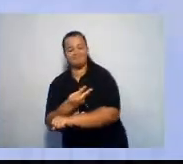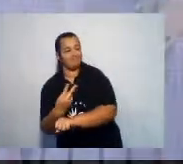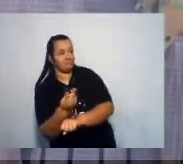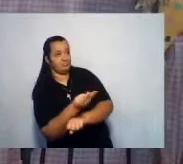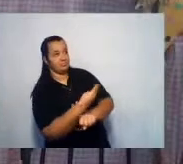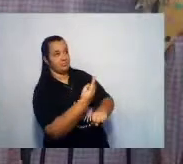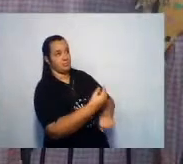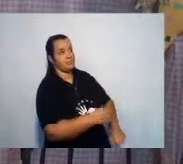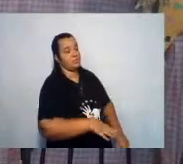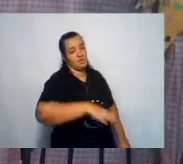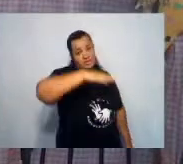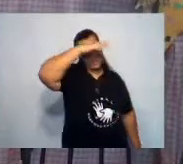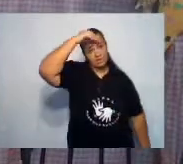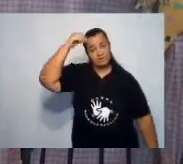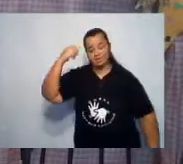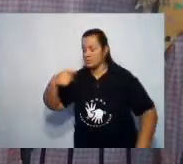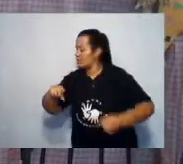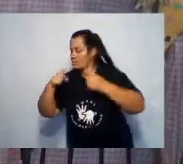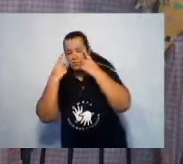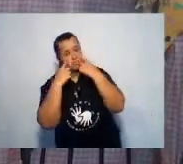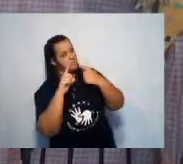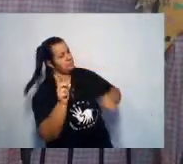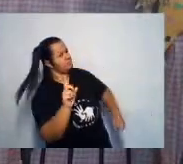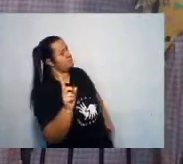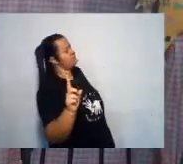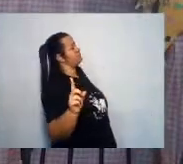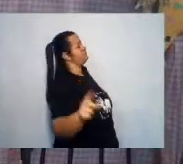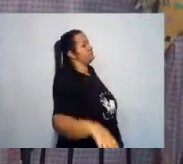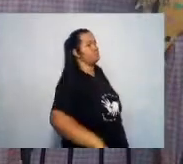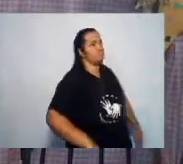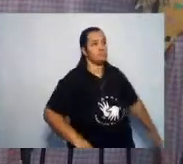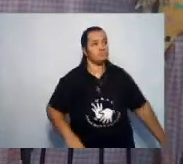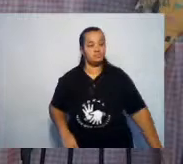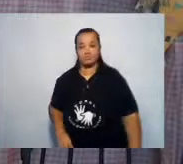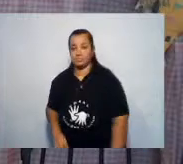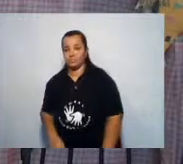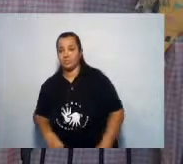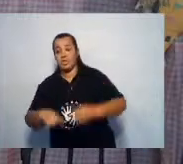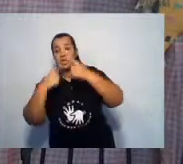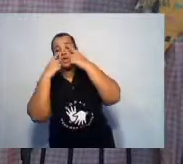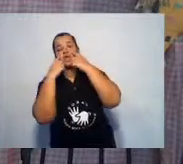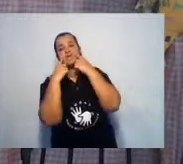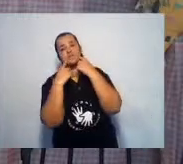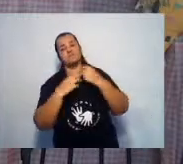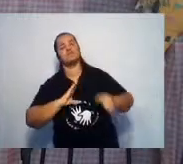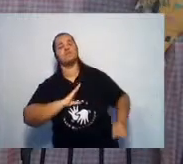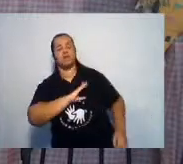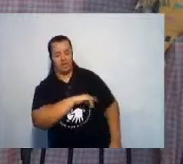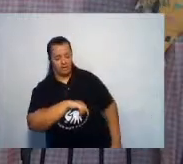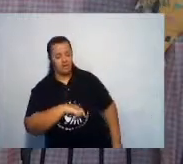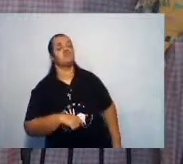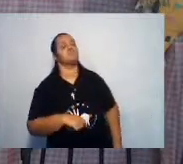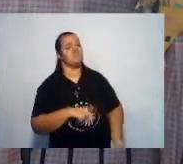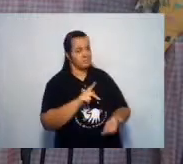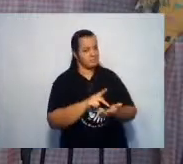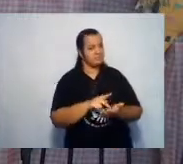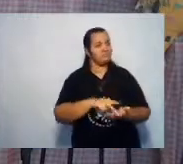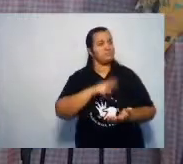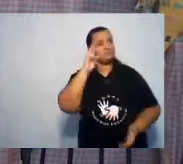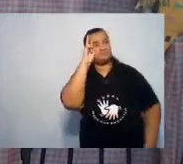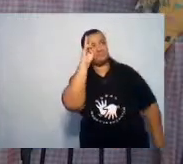procurar. Quem esqueceu não chora. Quem chora